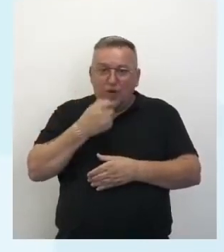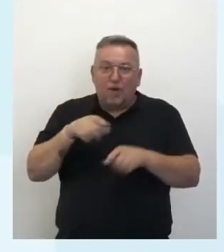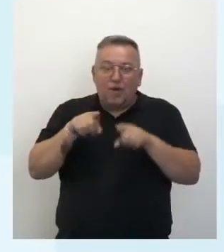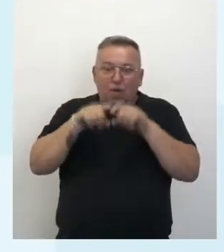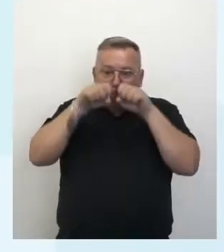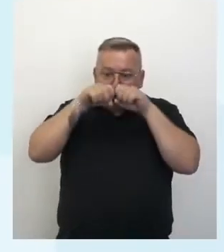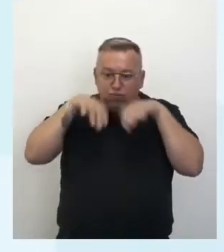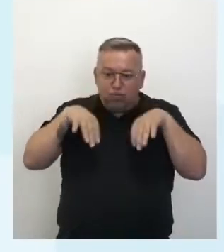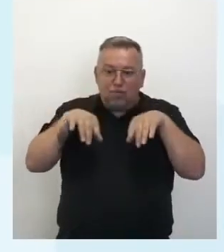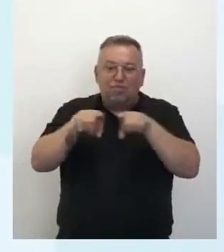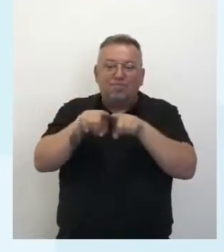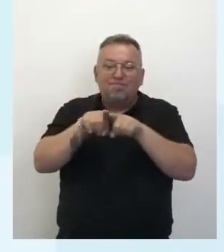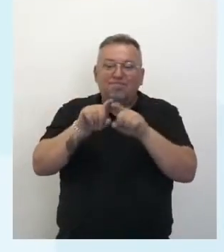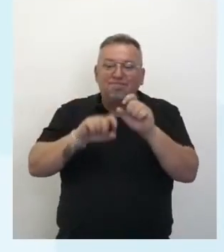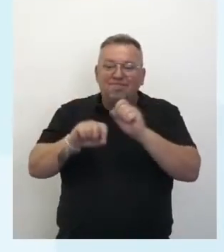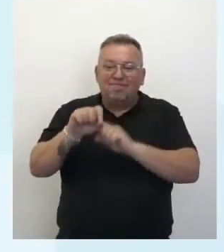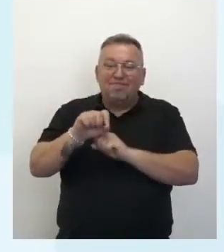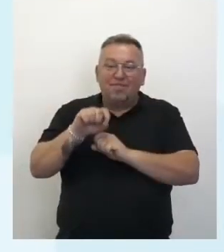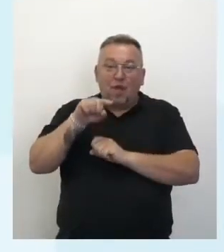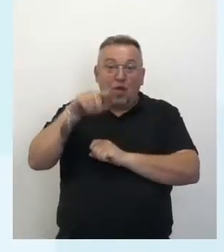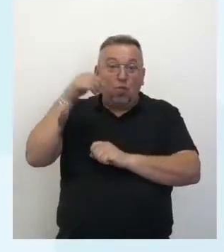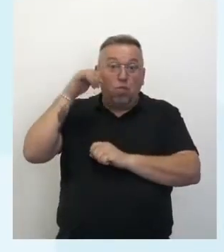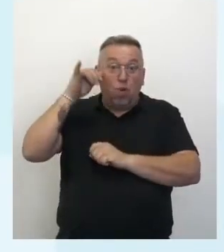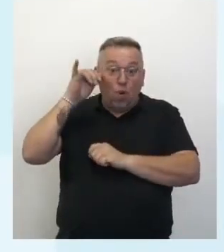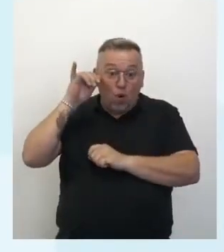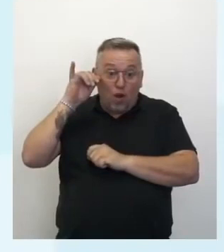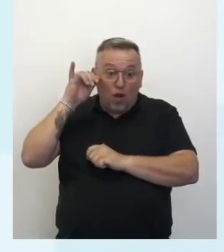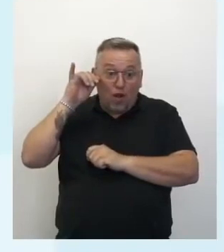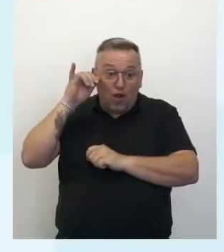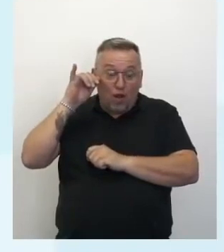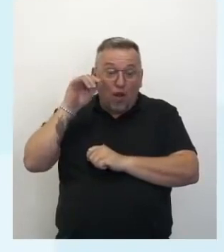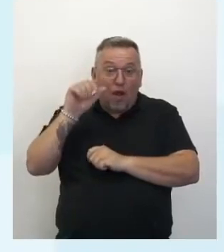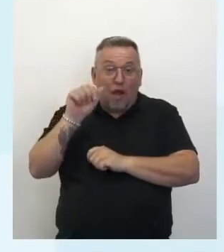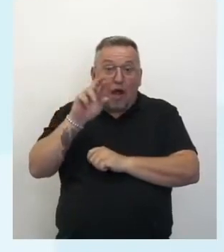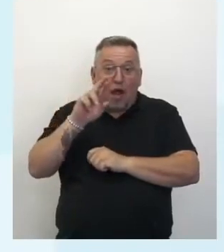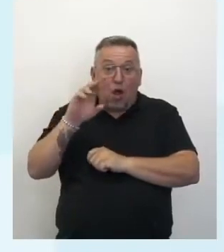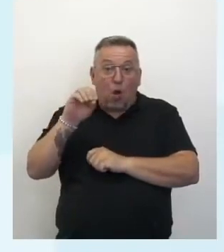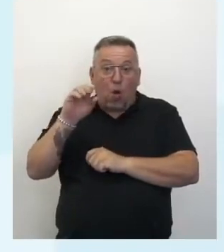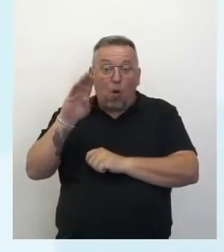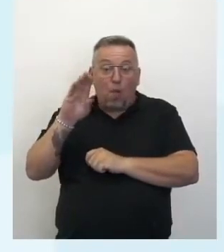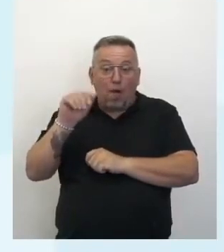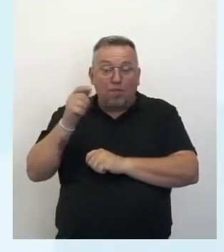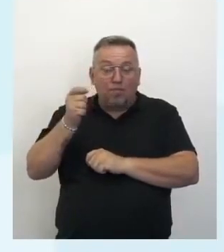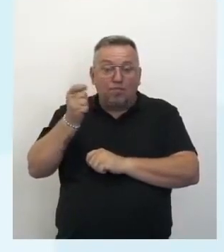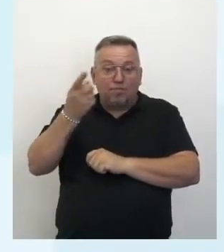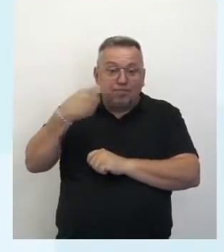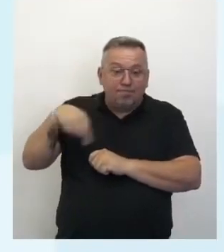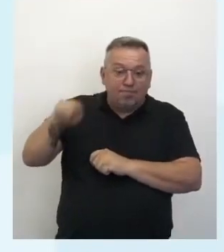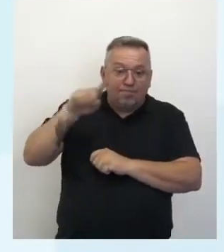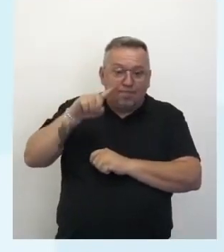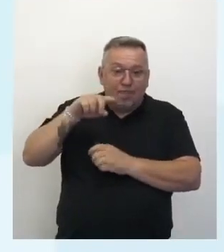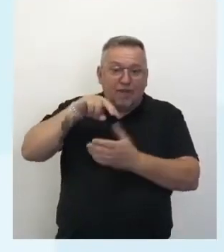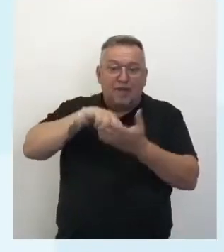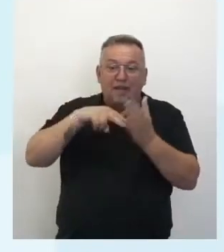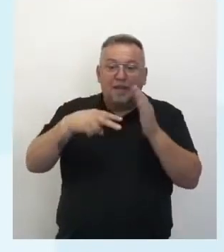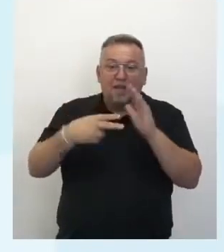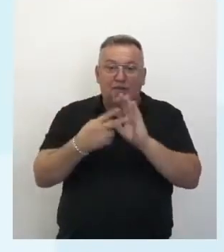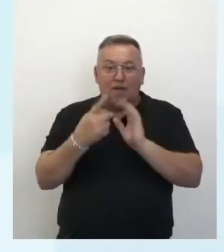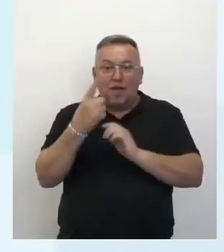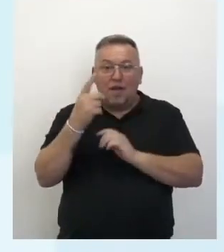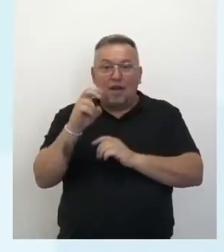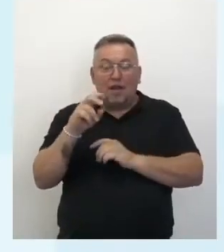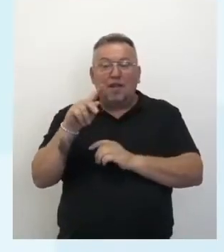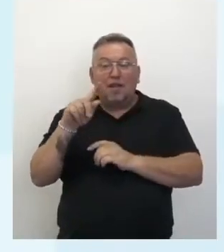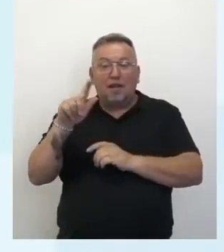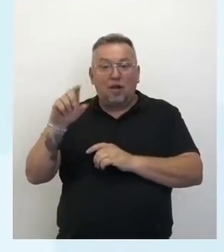está falando de medida de massa. Qual o peso desse boi em arrobas? Sabendo que uma arroba corresponde a 15